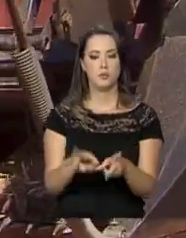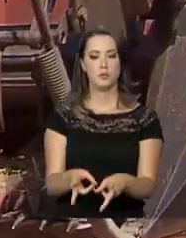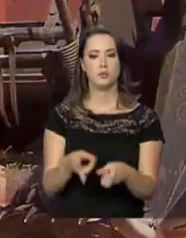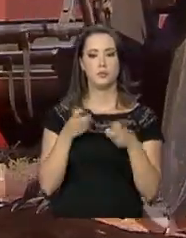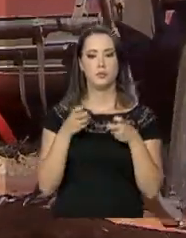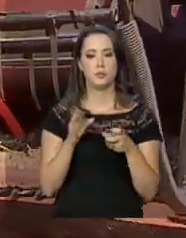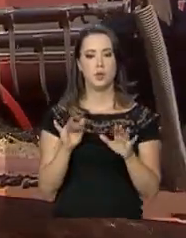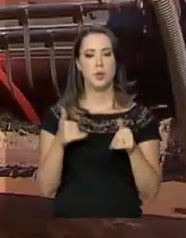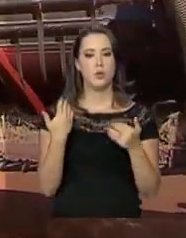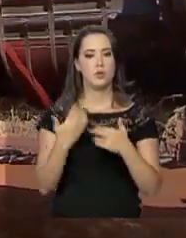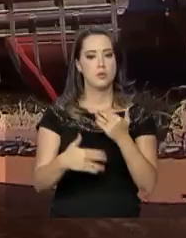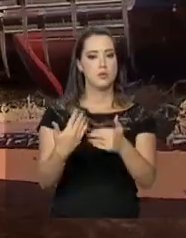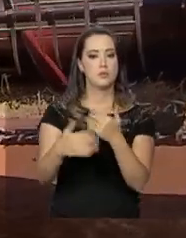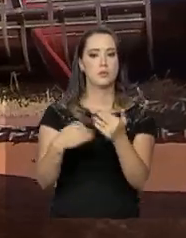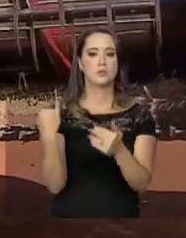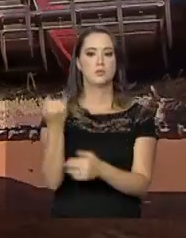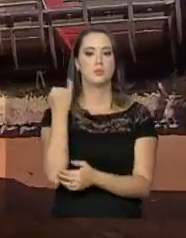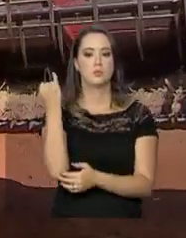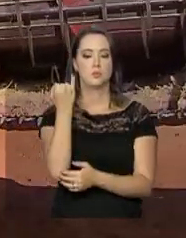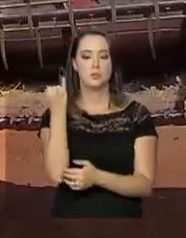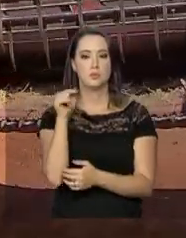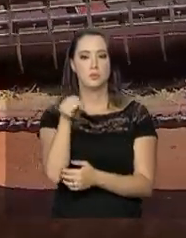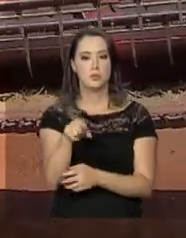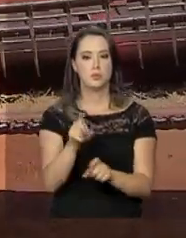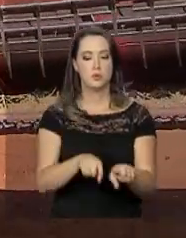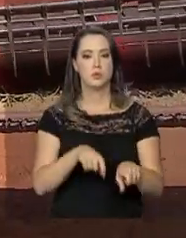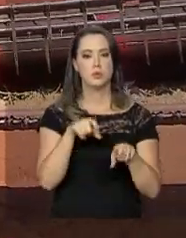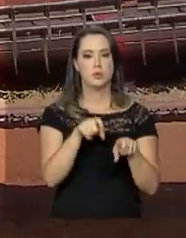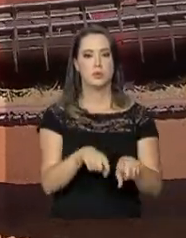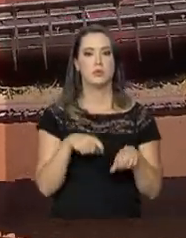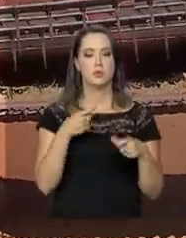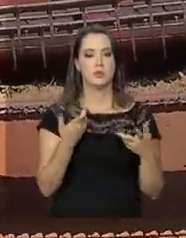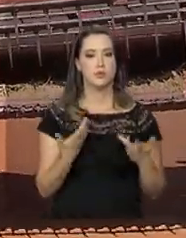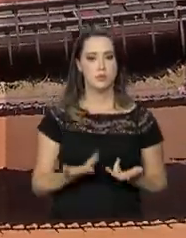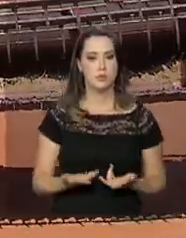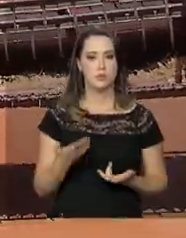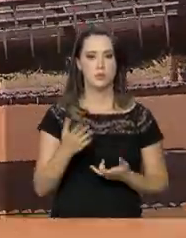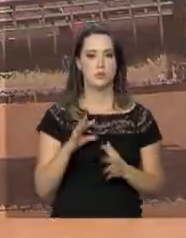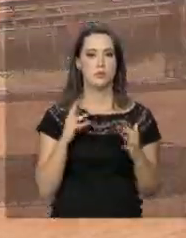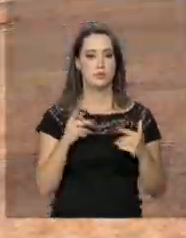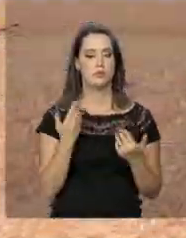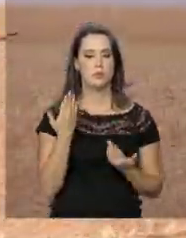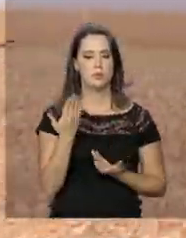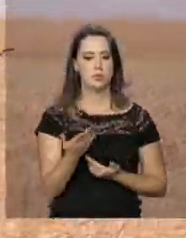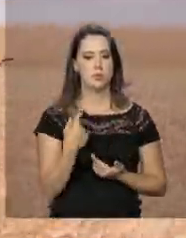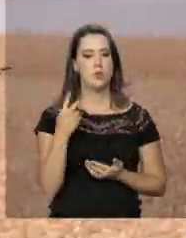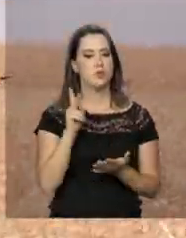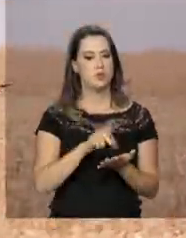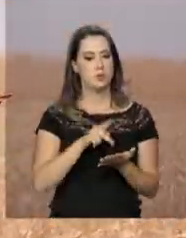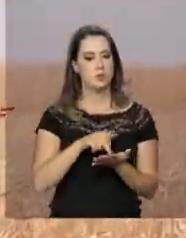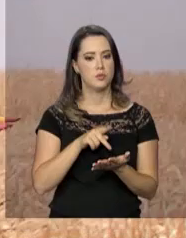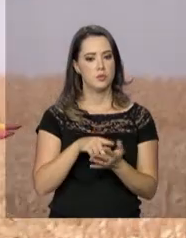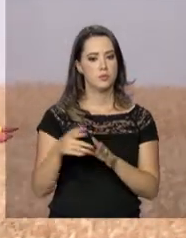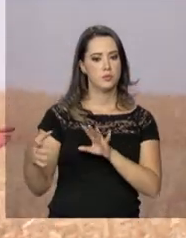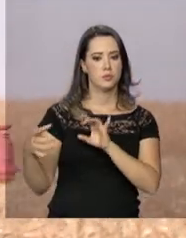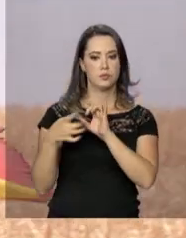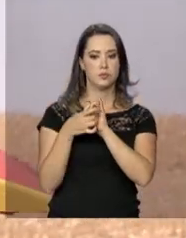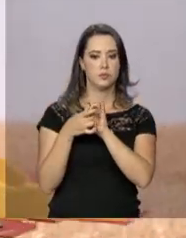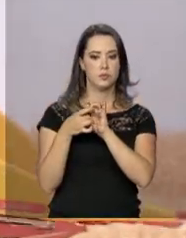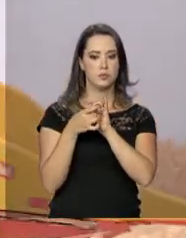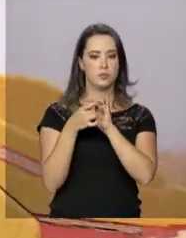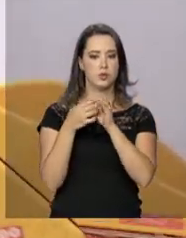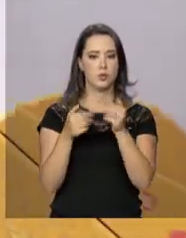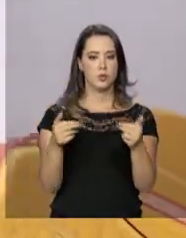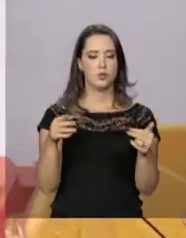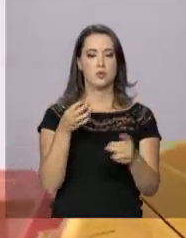né, qual é o desempenho, a importância da agricultura, da pecuária, do agronegócio como um todo. Então, na verdade, é uma convergência de